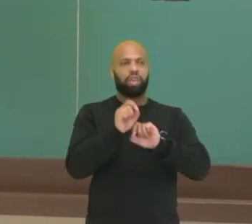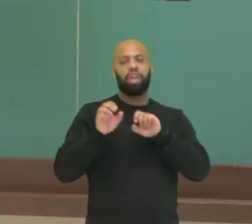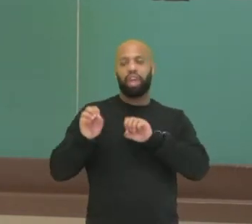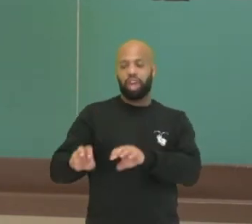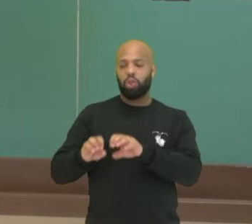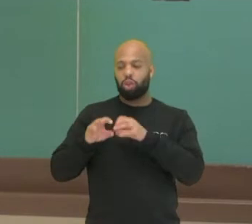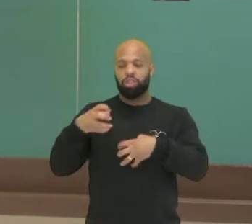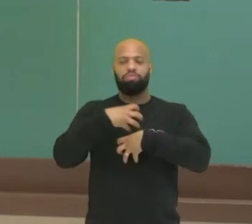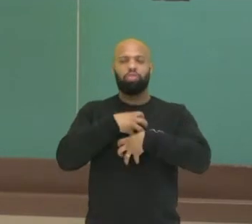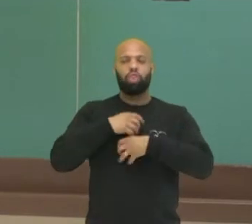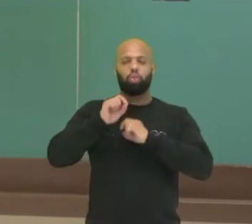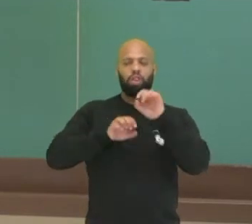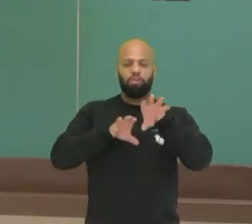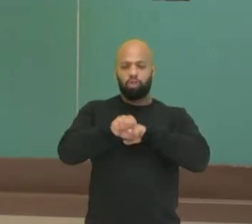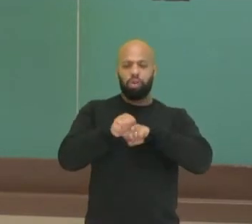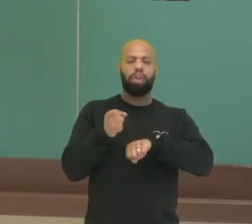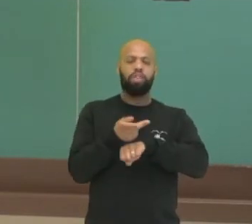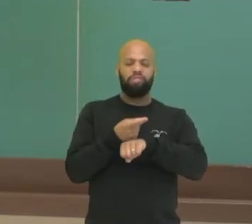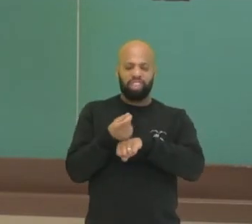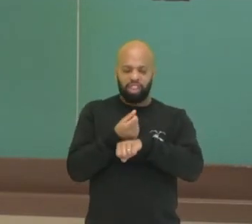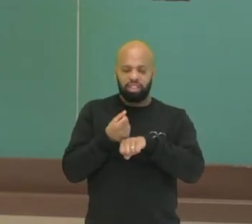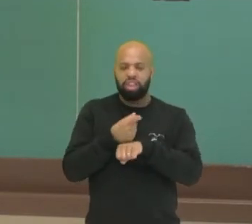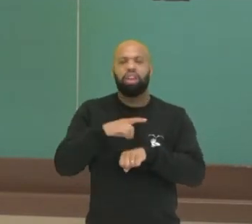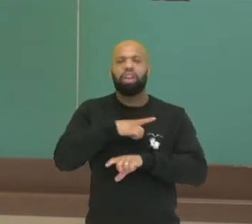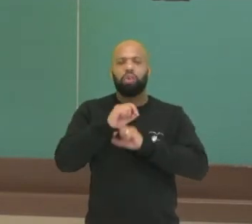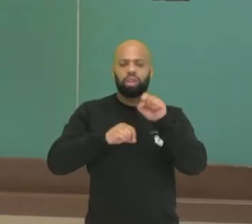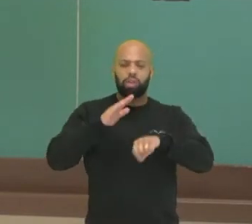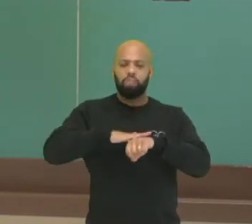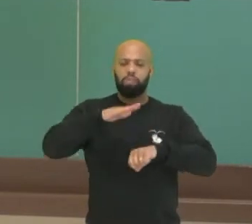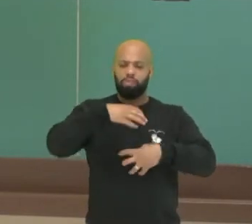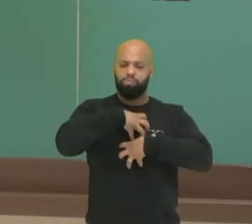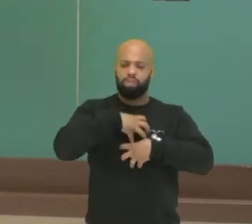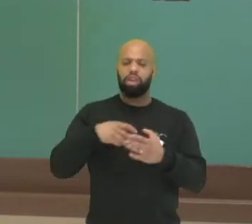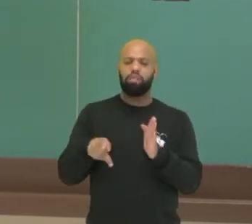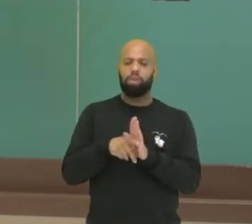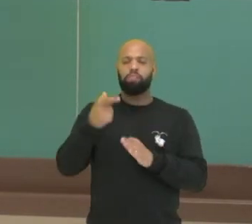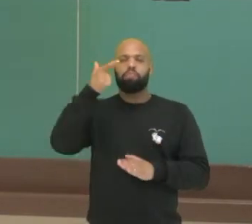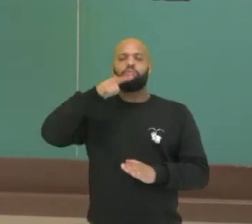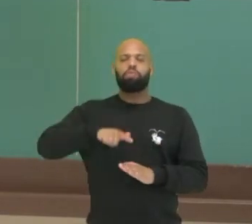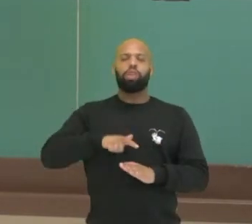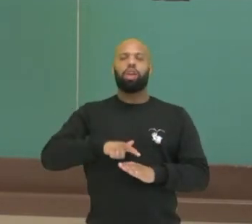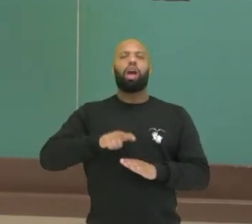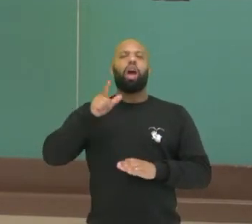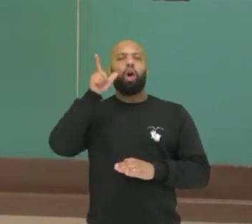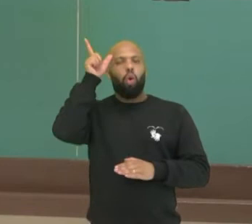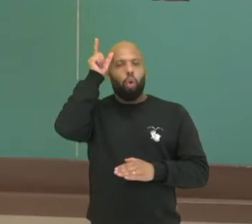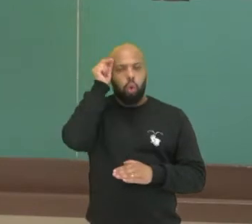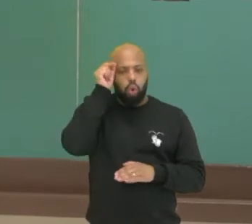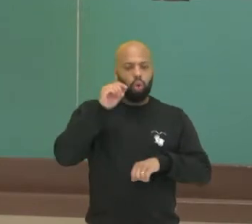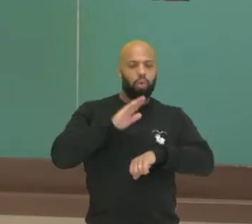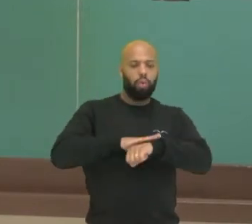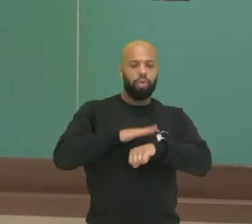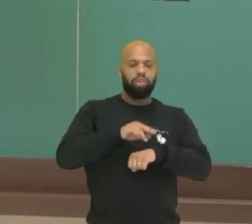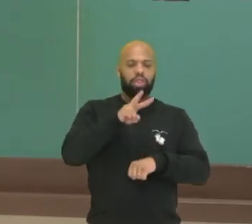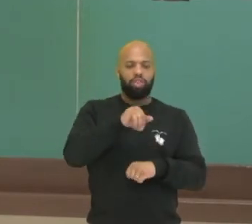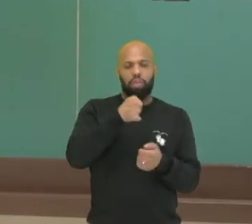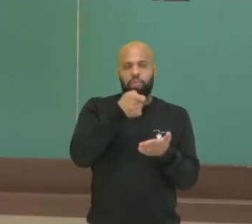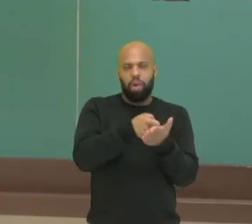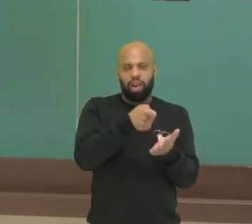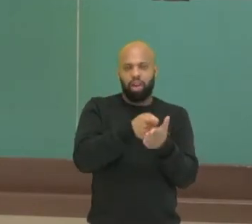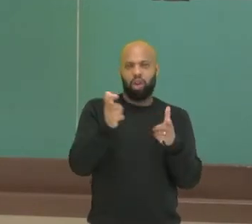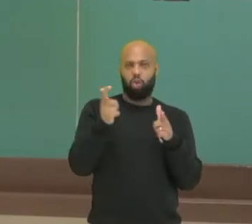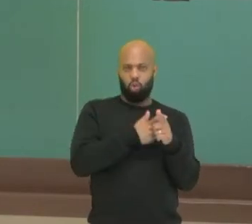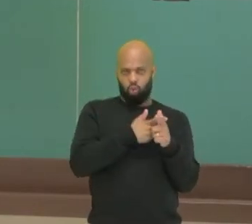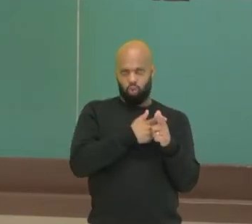educação financeira, né? Para que a gente tenha aí mais condições de respirar com maior alívio no momento em que vamos pagar os nossos boletos ou